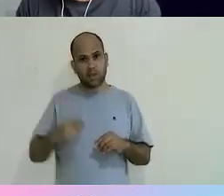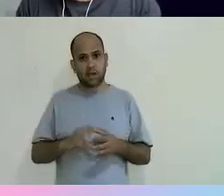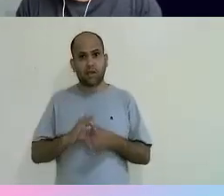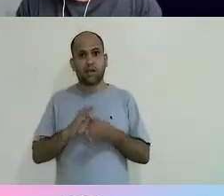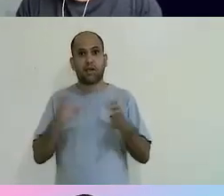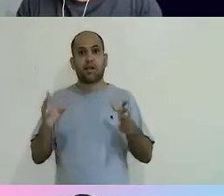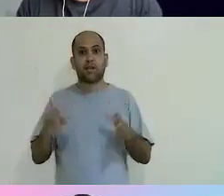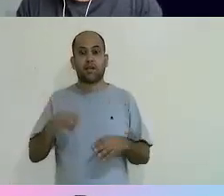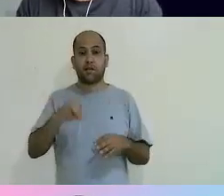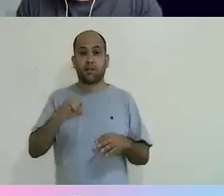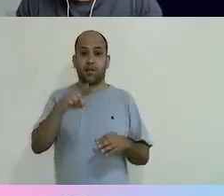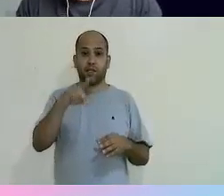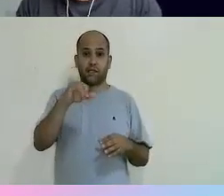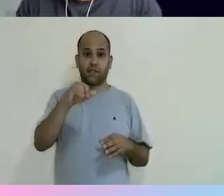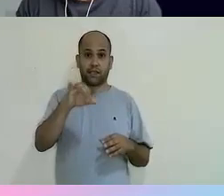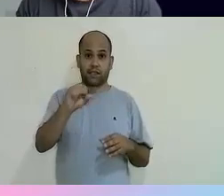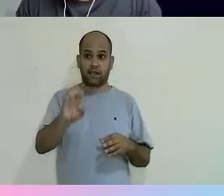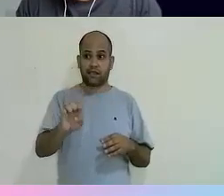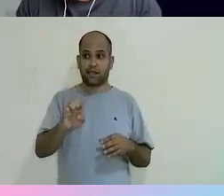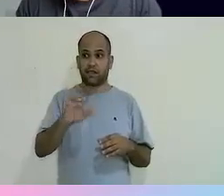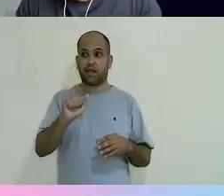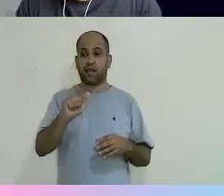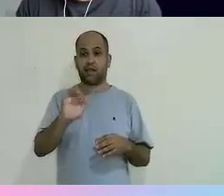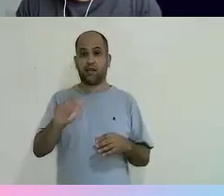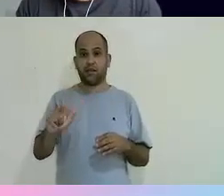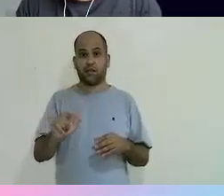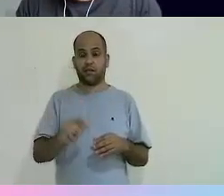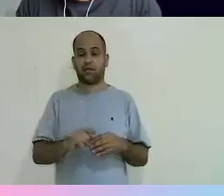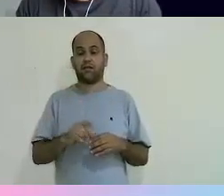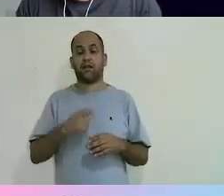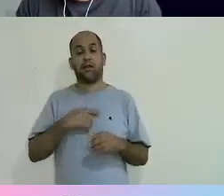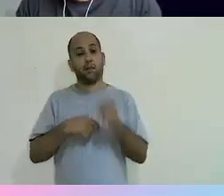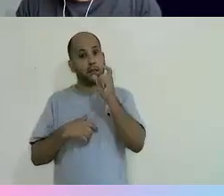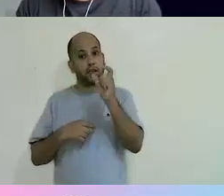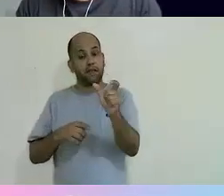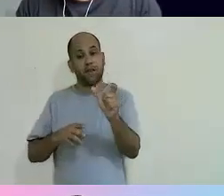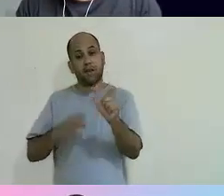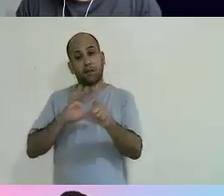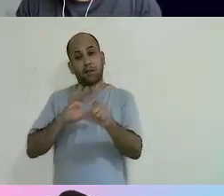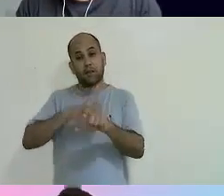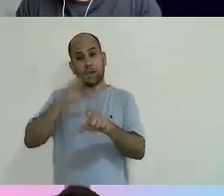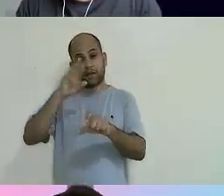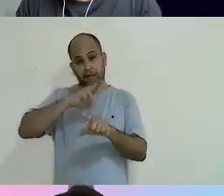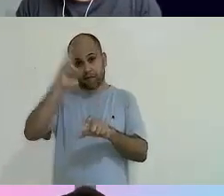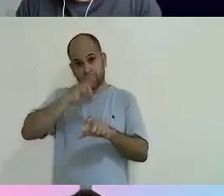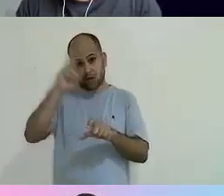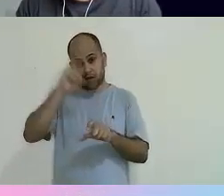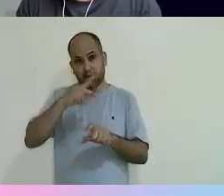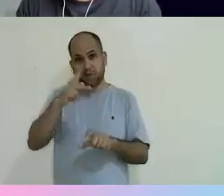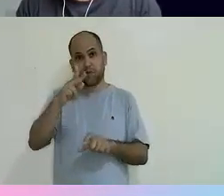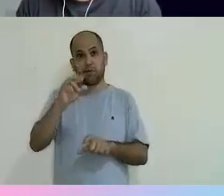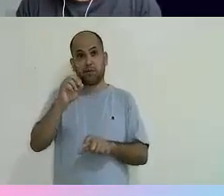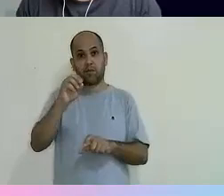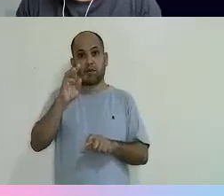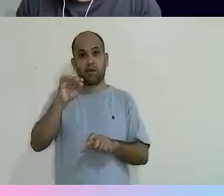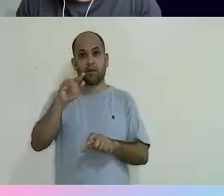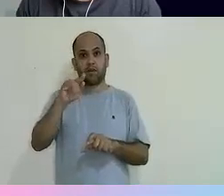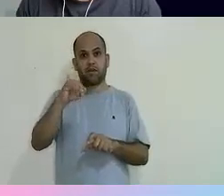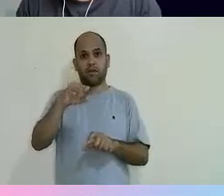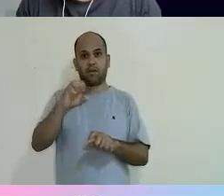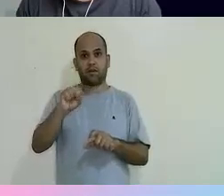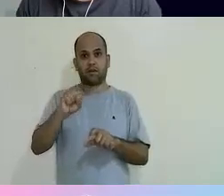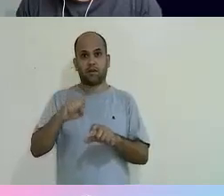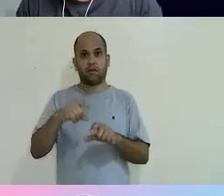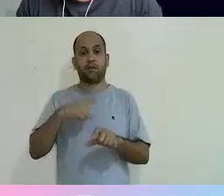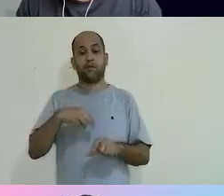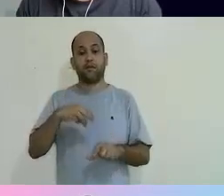mindset ágil. Para mim, que nem o Lucas falou, para ele, uma das palavras mais fortes foi protagonismo nesses últimos tempos. Para mim foi